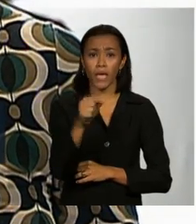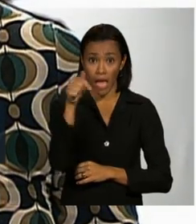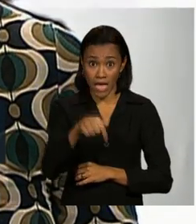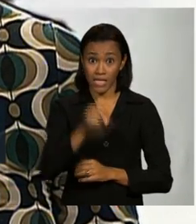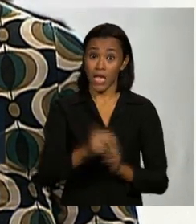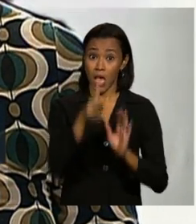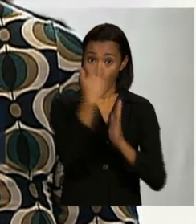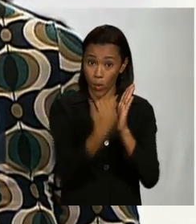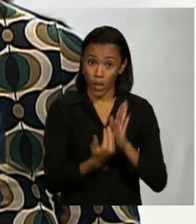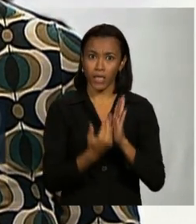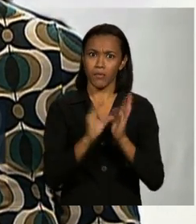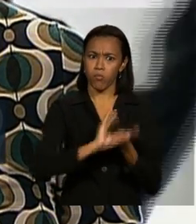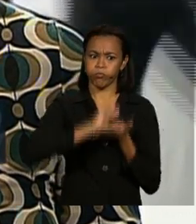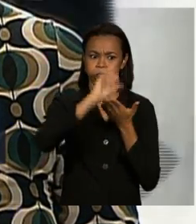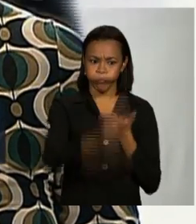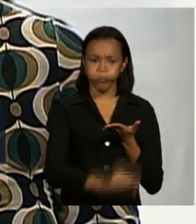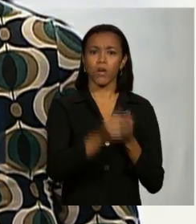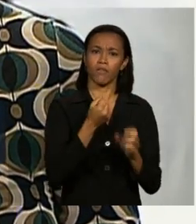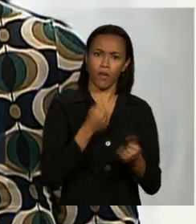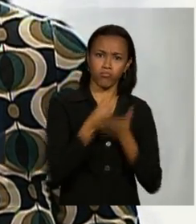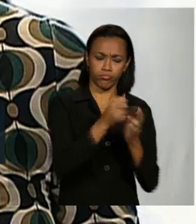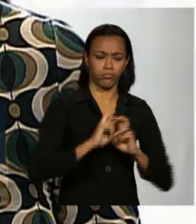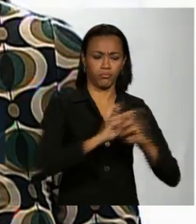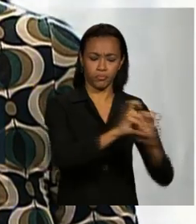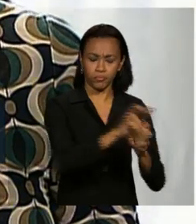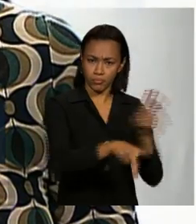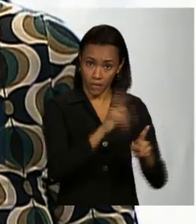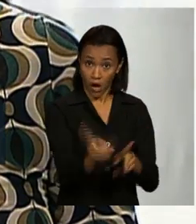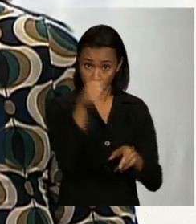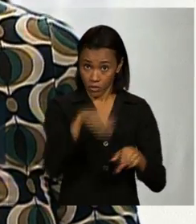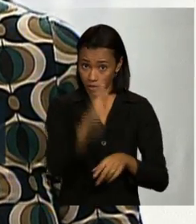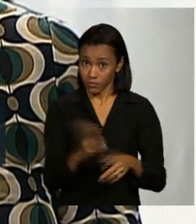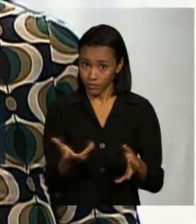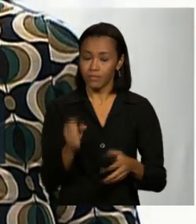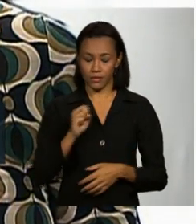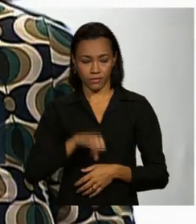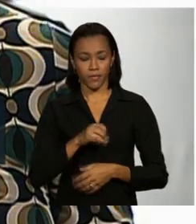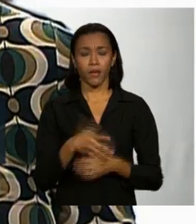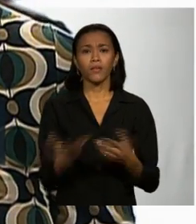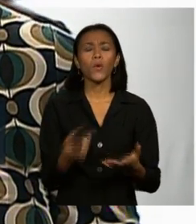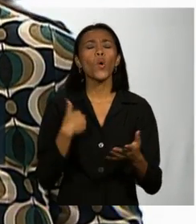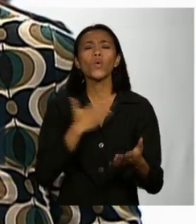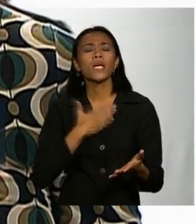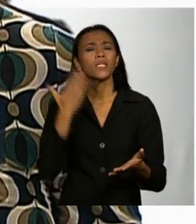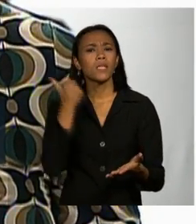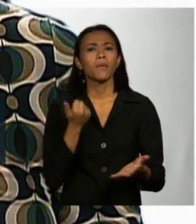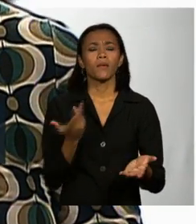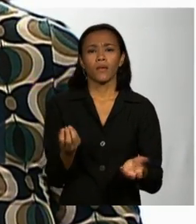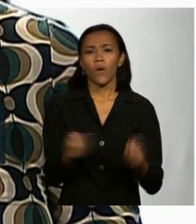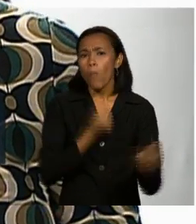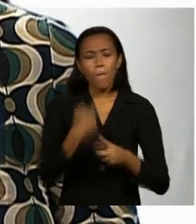maior programa de concessões em rodovias e ferrovias que já se fez nesse país é isso né sim e aí eu gostaria de saber